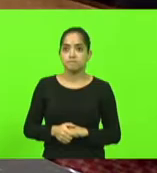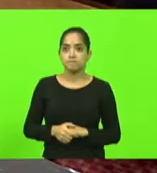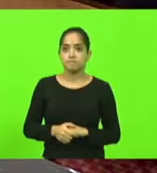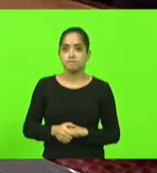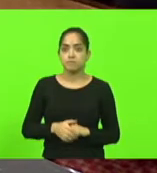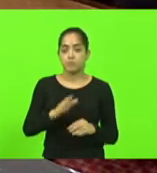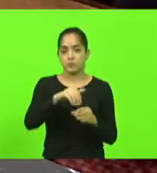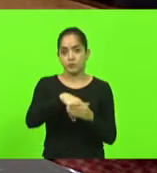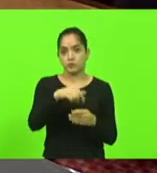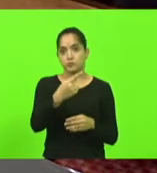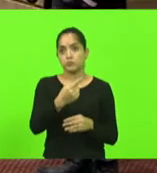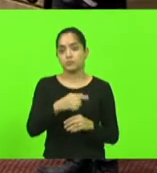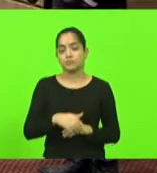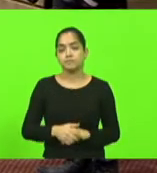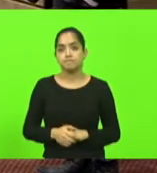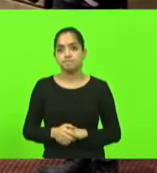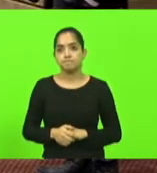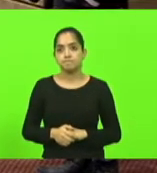1.